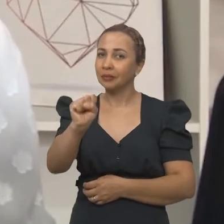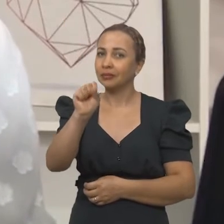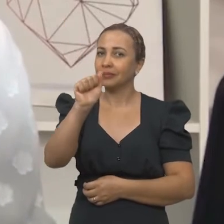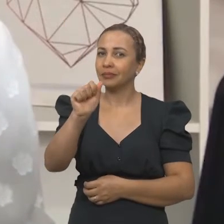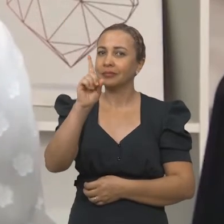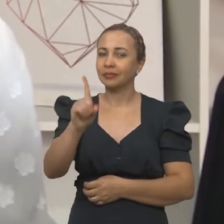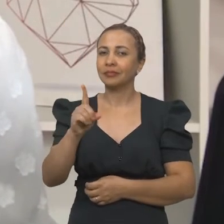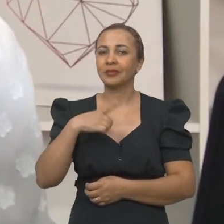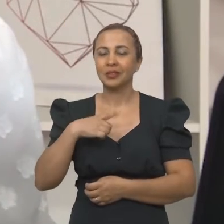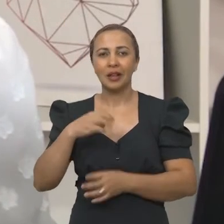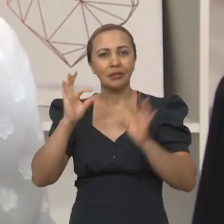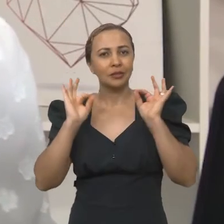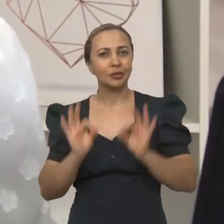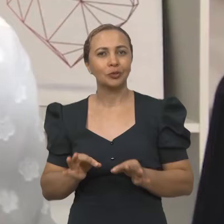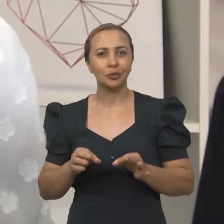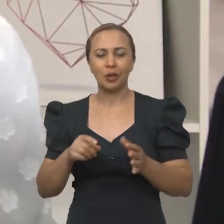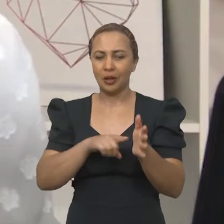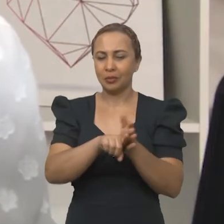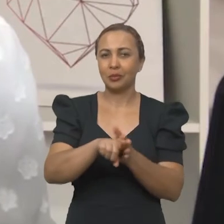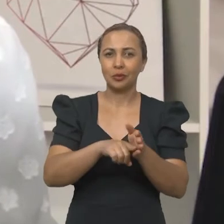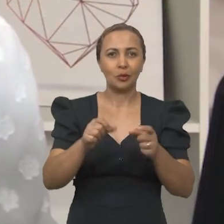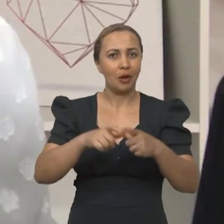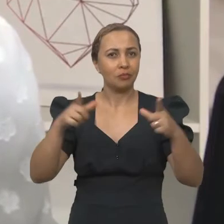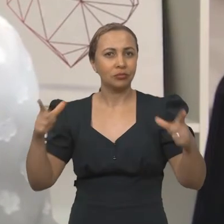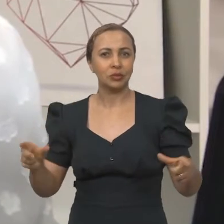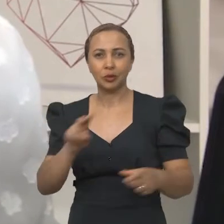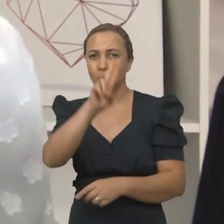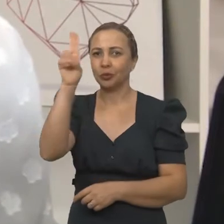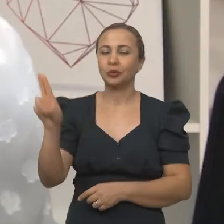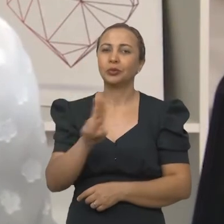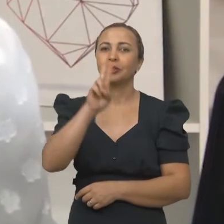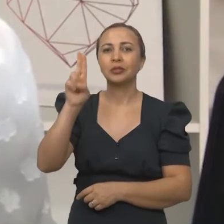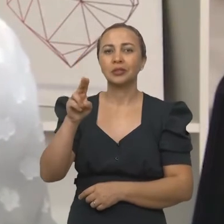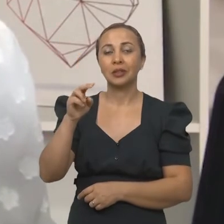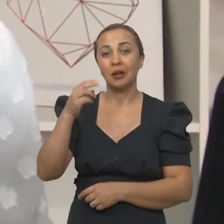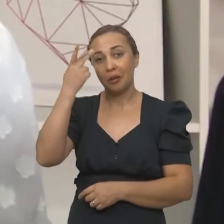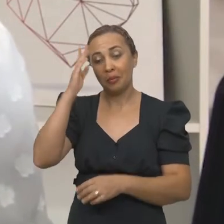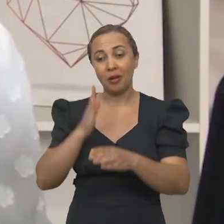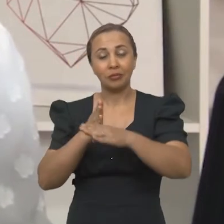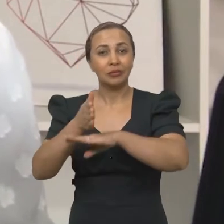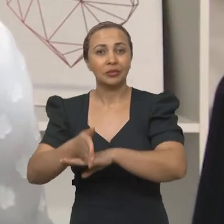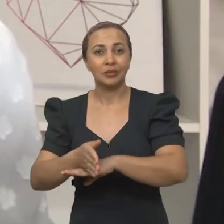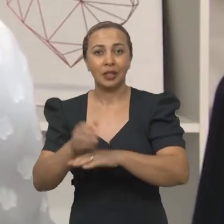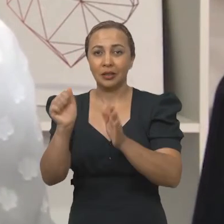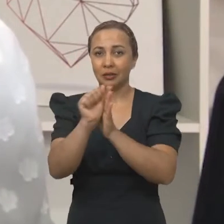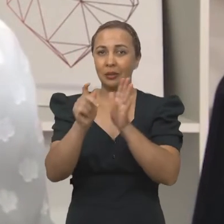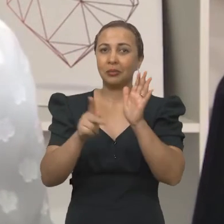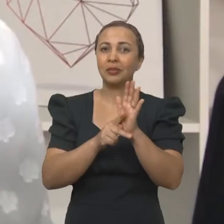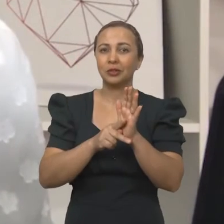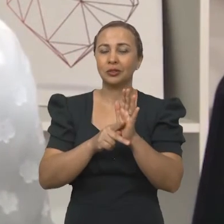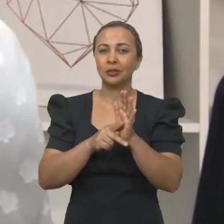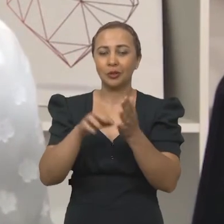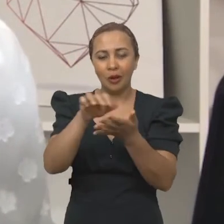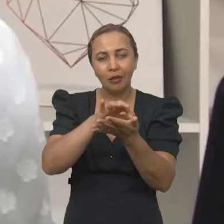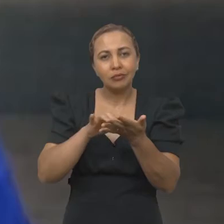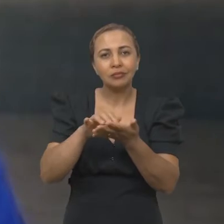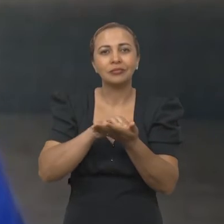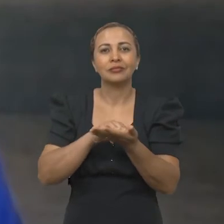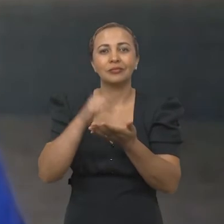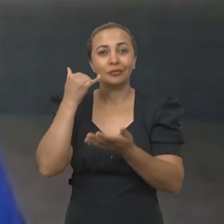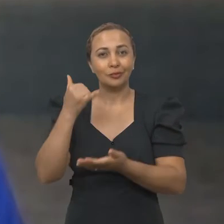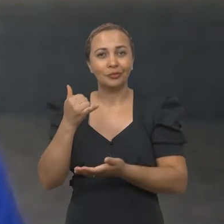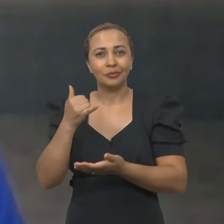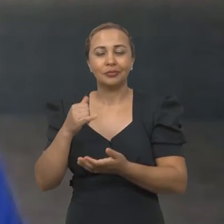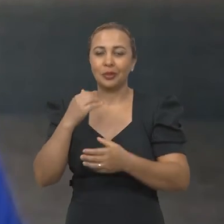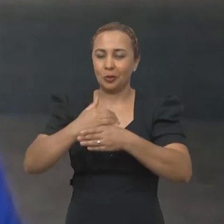tão eficiente que os pesquisadores já estão ampliando sua utilização através do uso de aplicativos móveis. Está